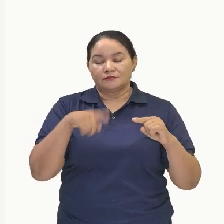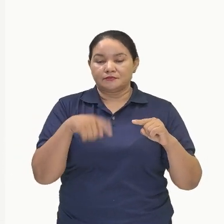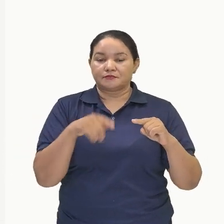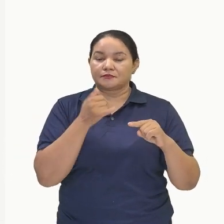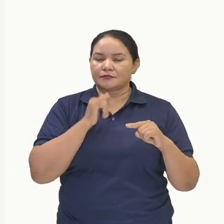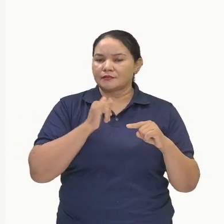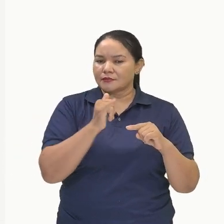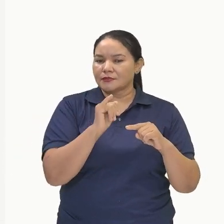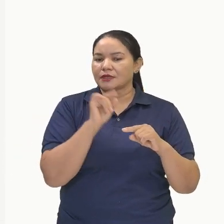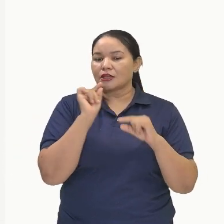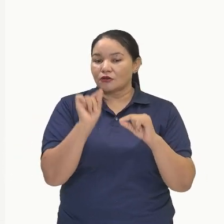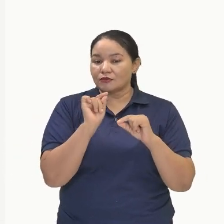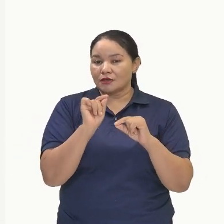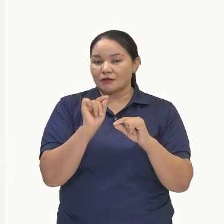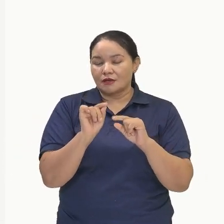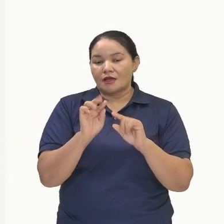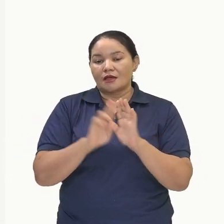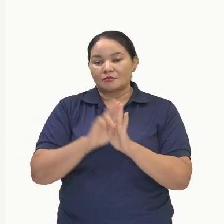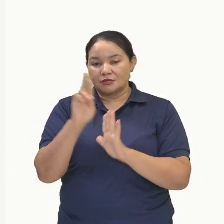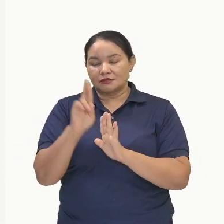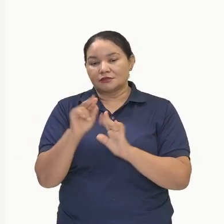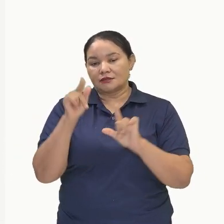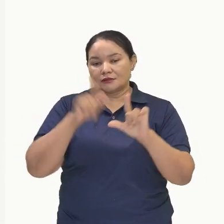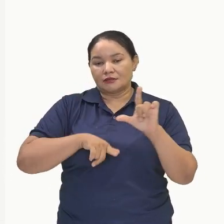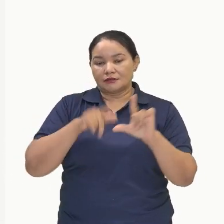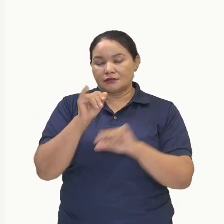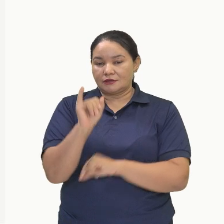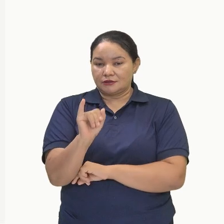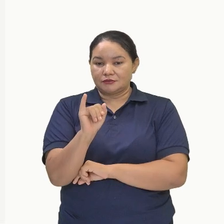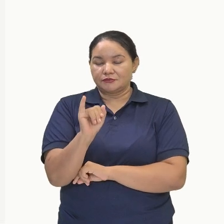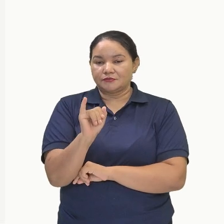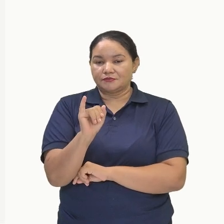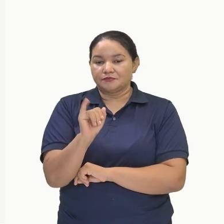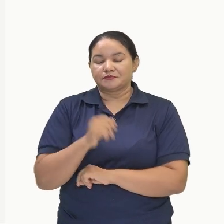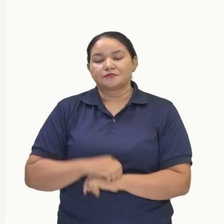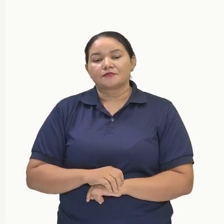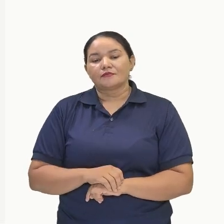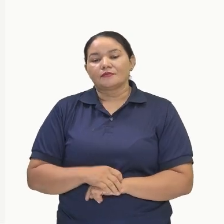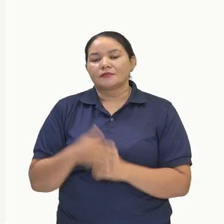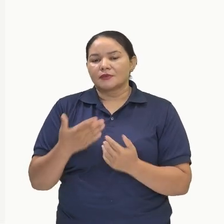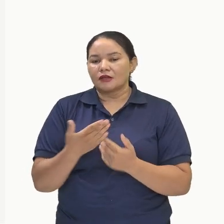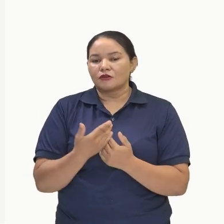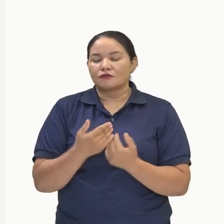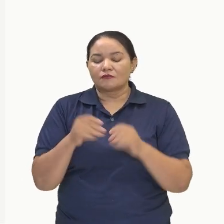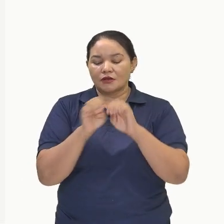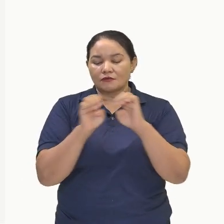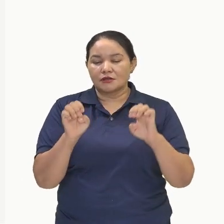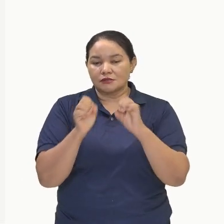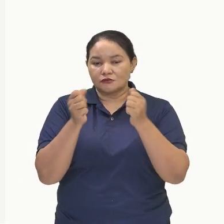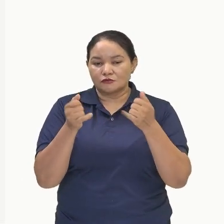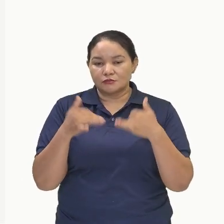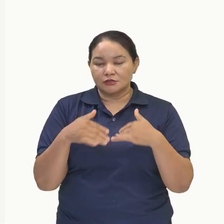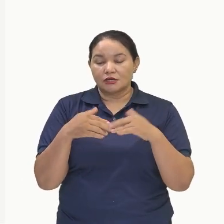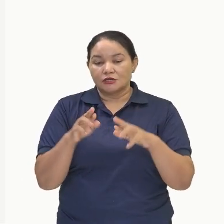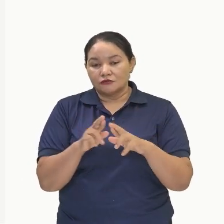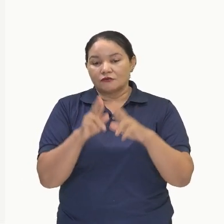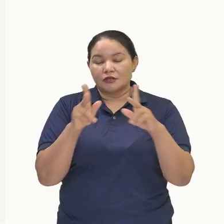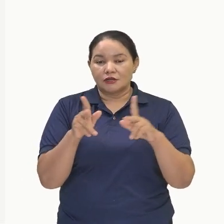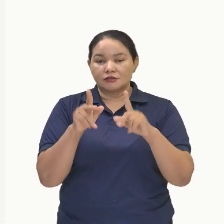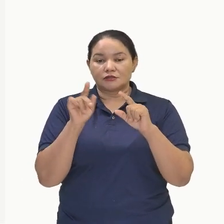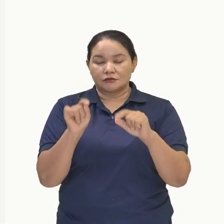aí é o I que aparece na equação. Então, essa equação me diz que a diferença de potencial que um receptor está